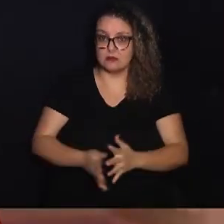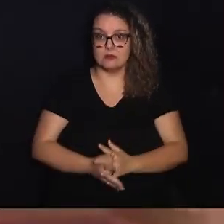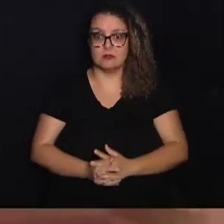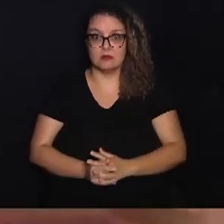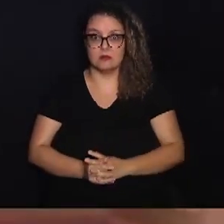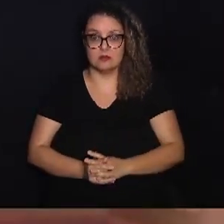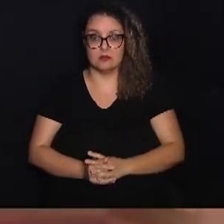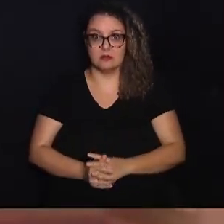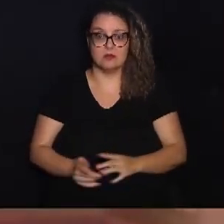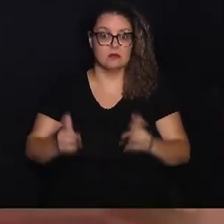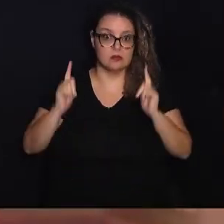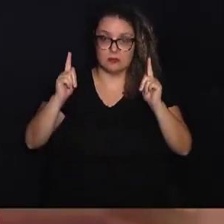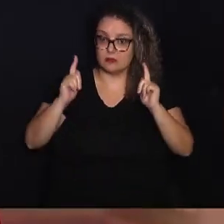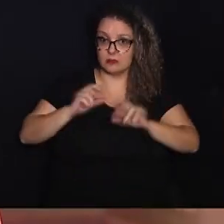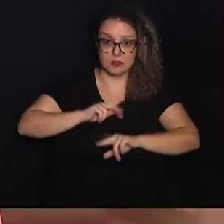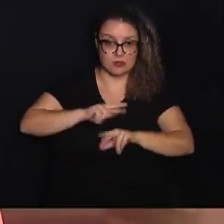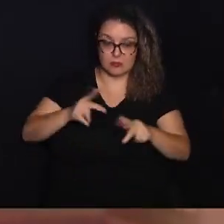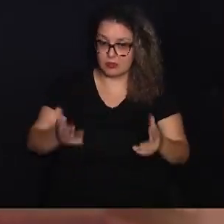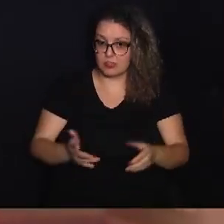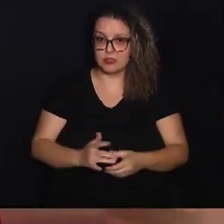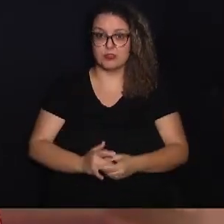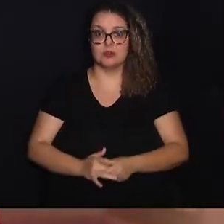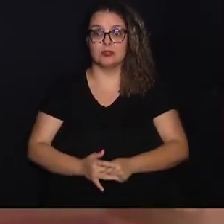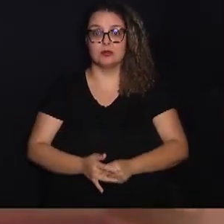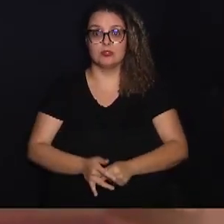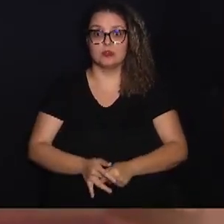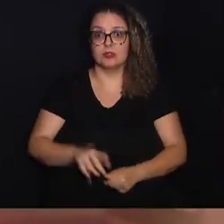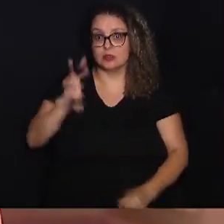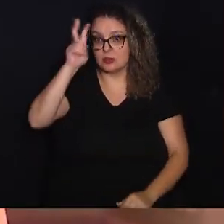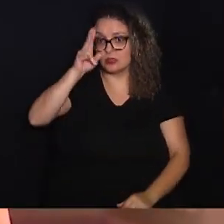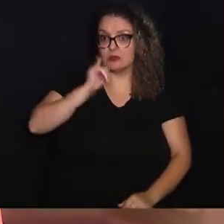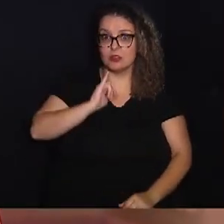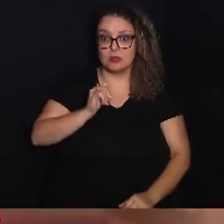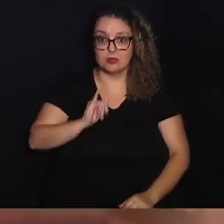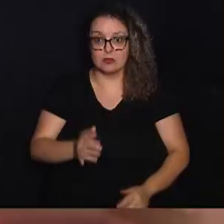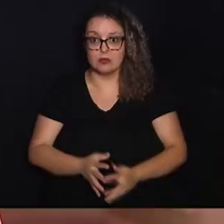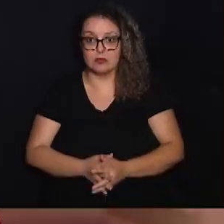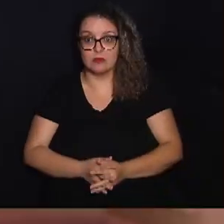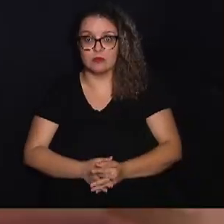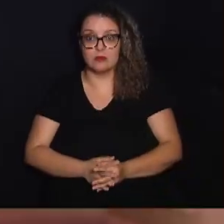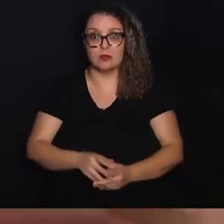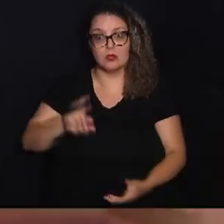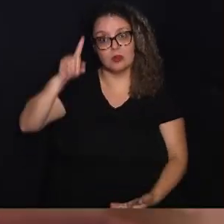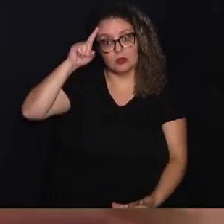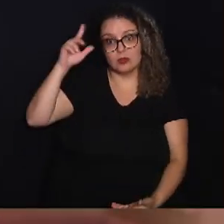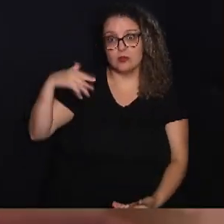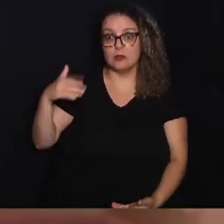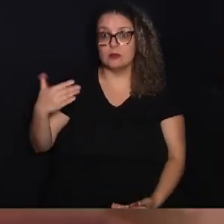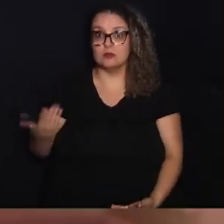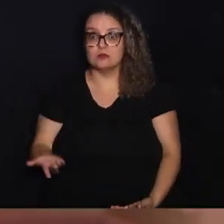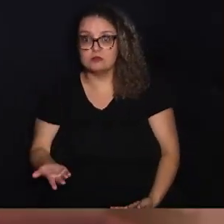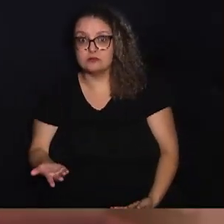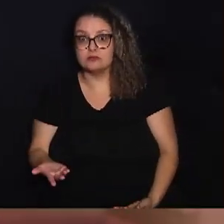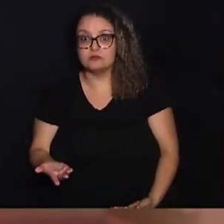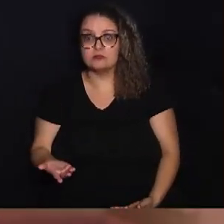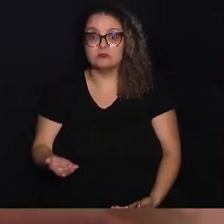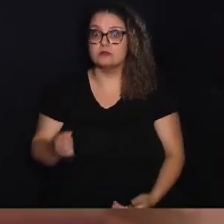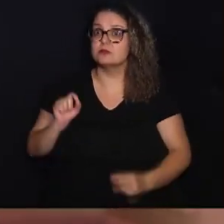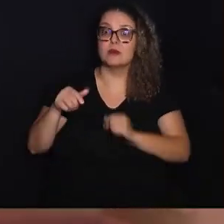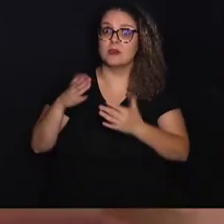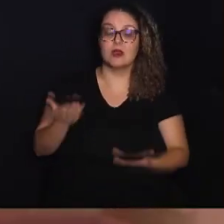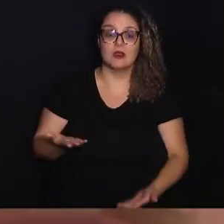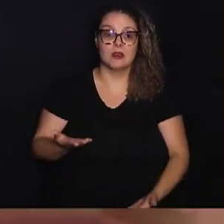né, divertidamente, contam histórias, contam o seu dia a dia. O que mais? E